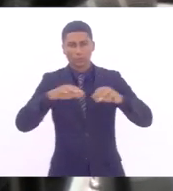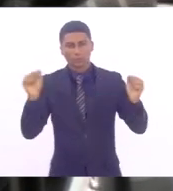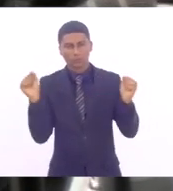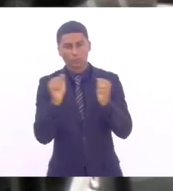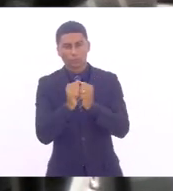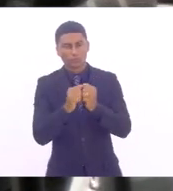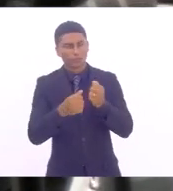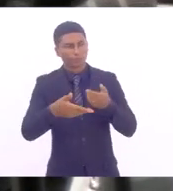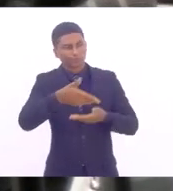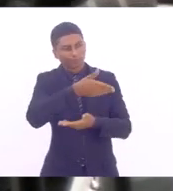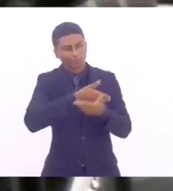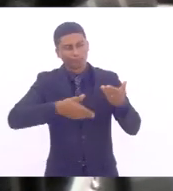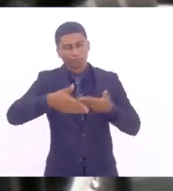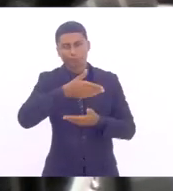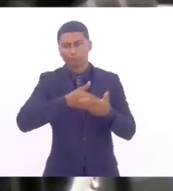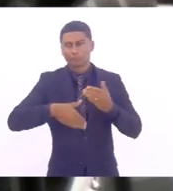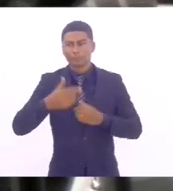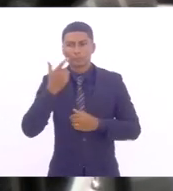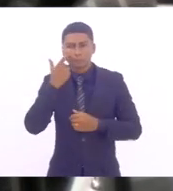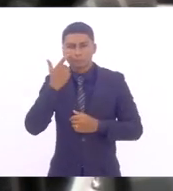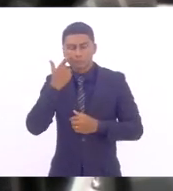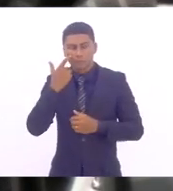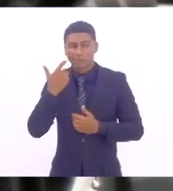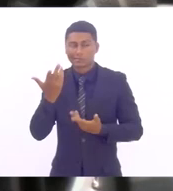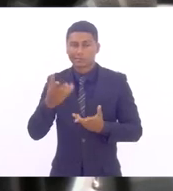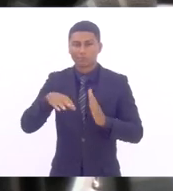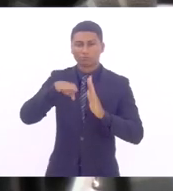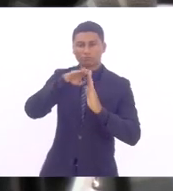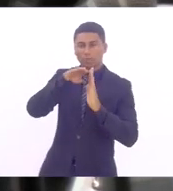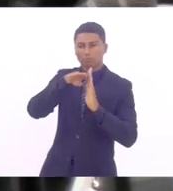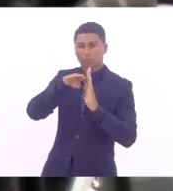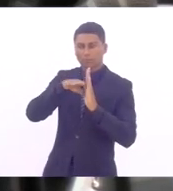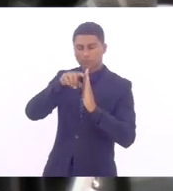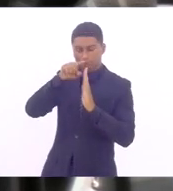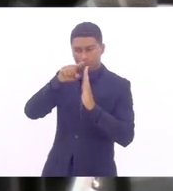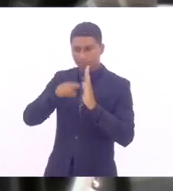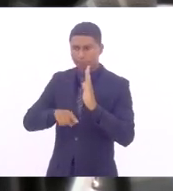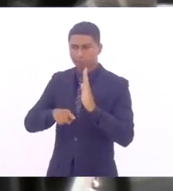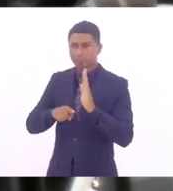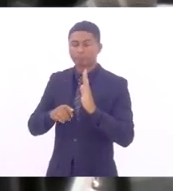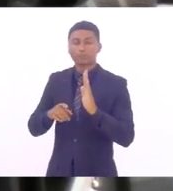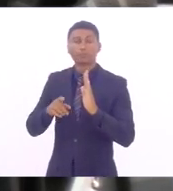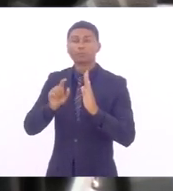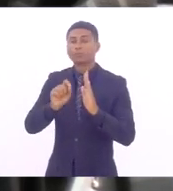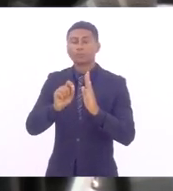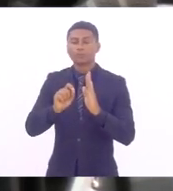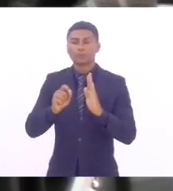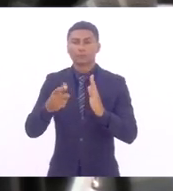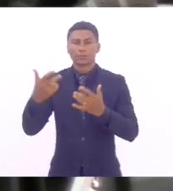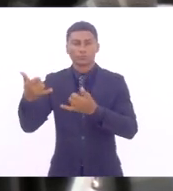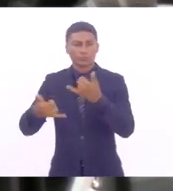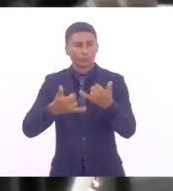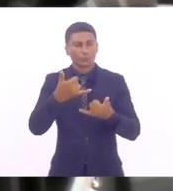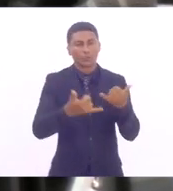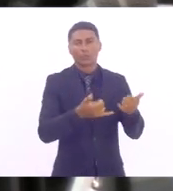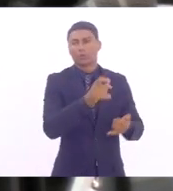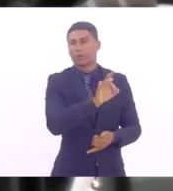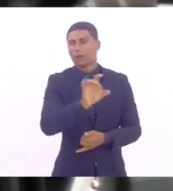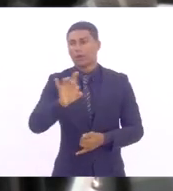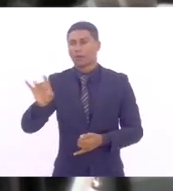né, um protocolo de procedimentos para cada jogo que é realizado.